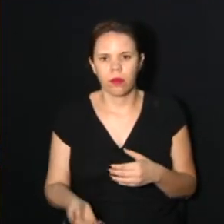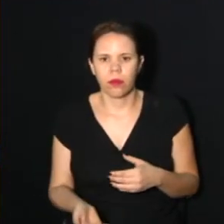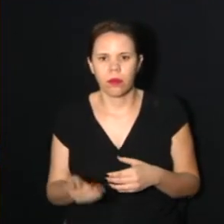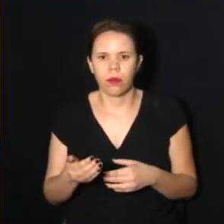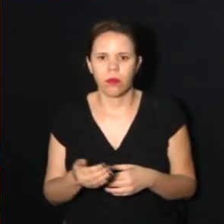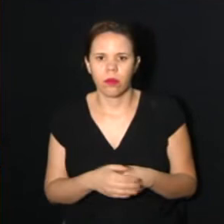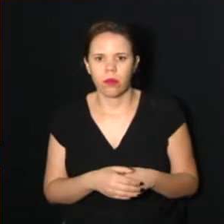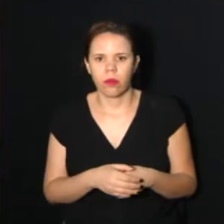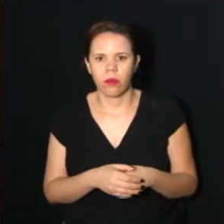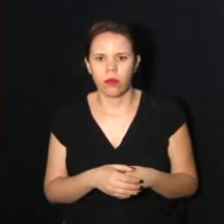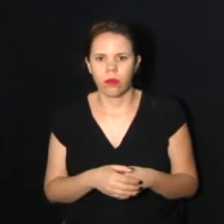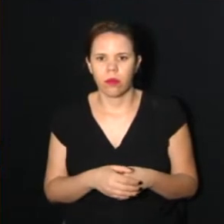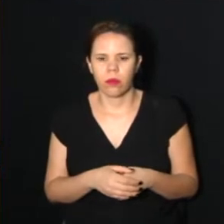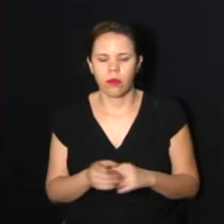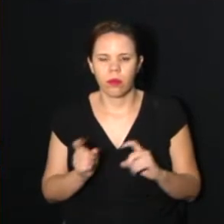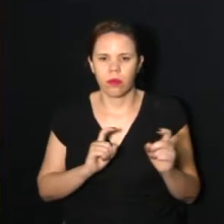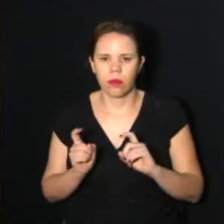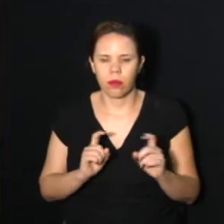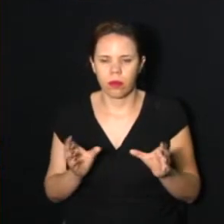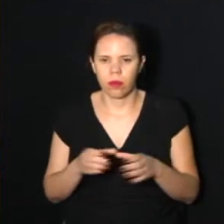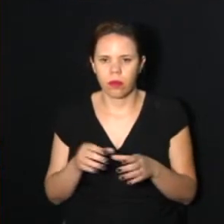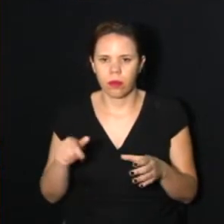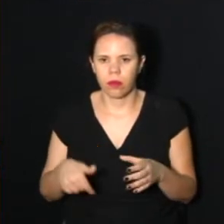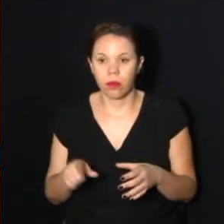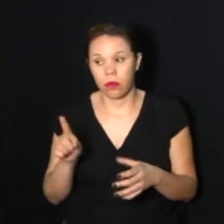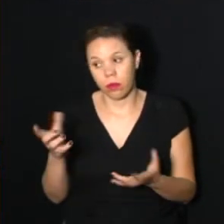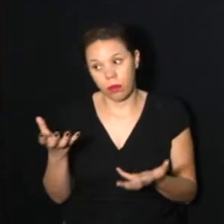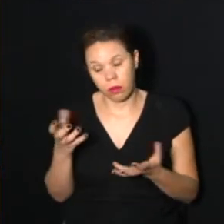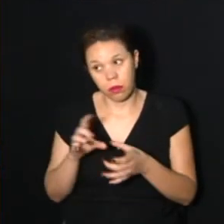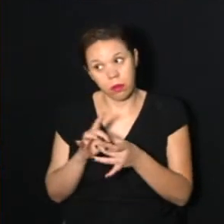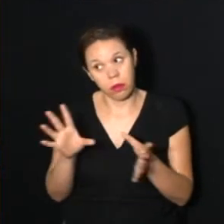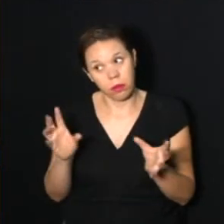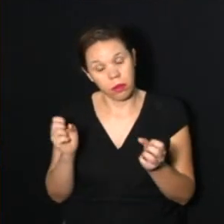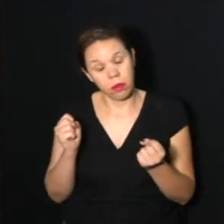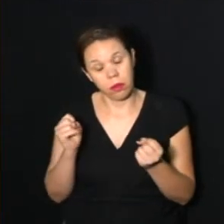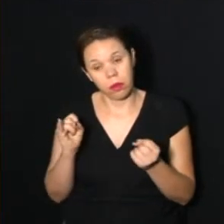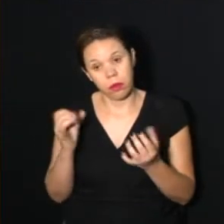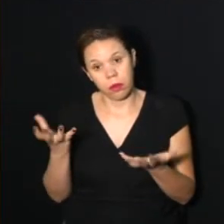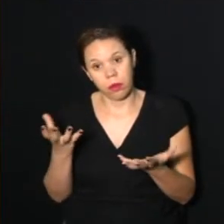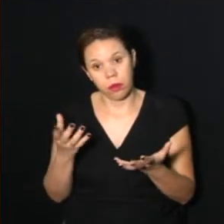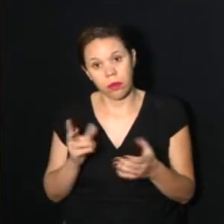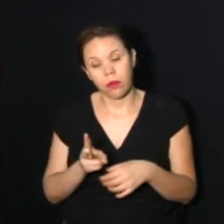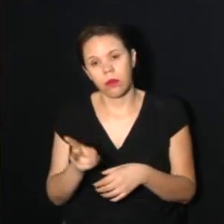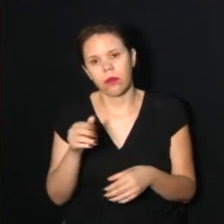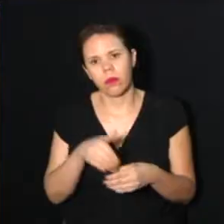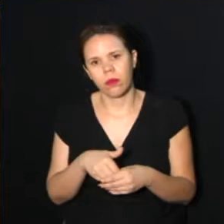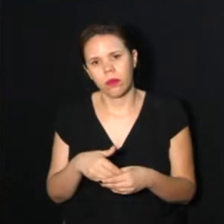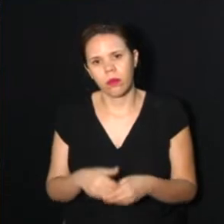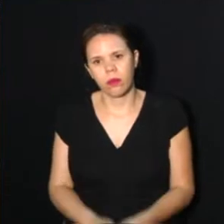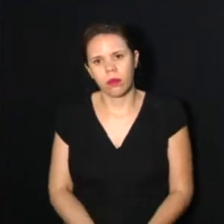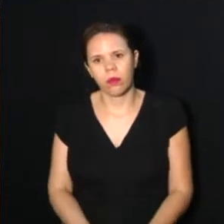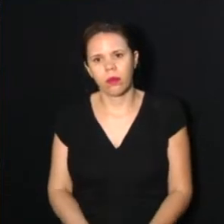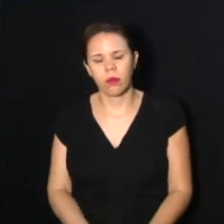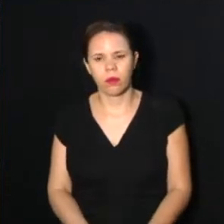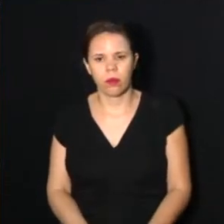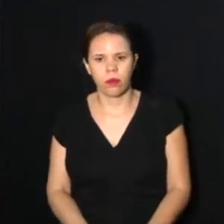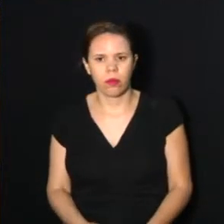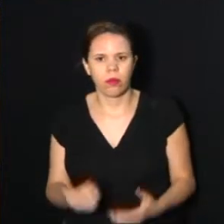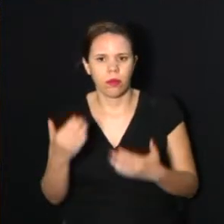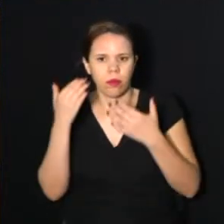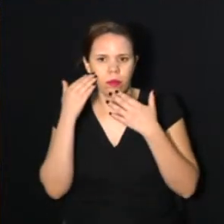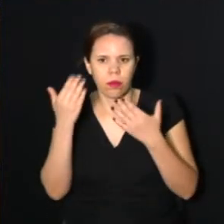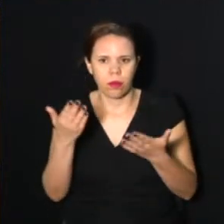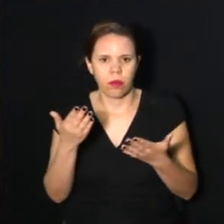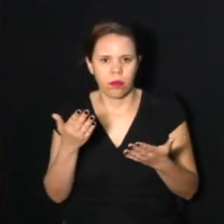na próxima quinzena, na próxima reunião da comissão, caso o senhor queira, e daí nós continuamos a votação. Perfeito, senhor presidente. Agradeço